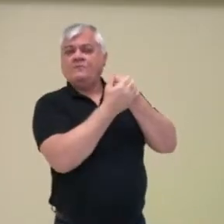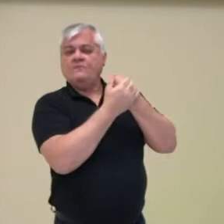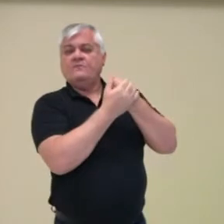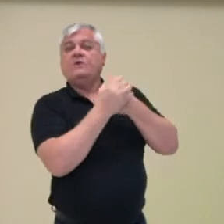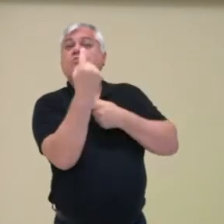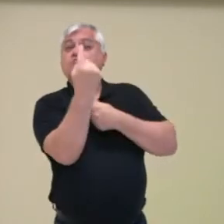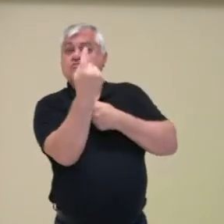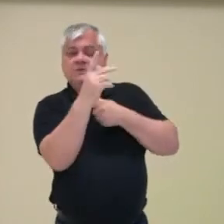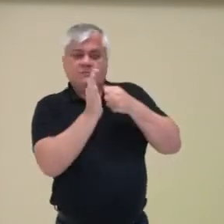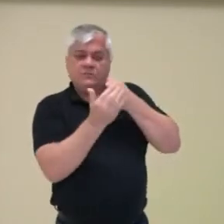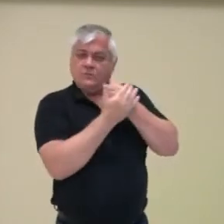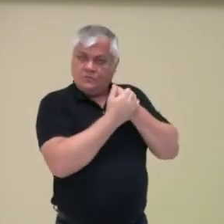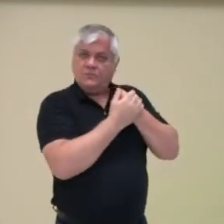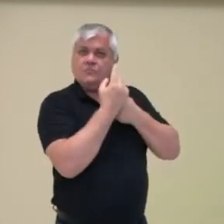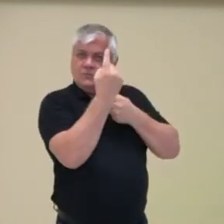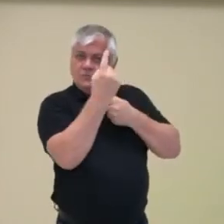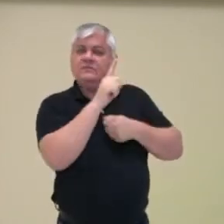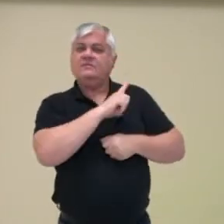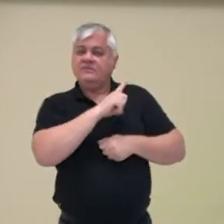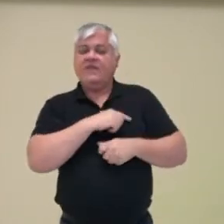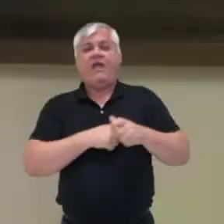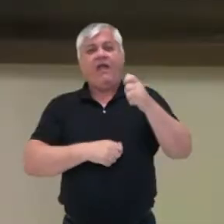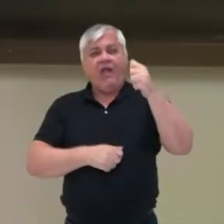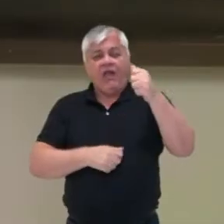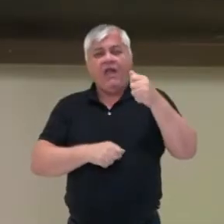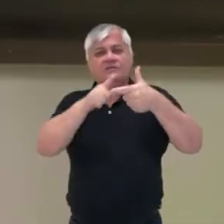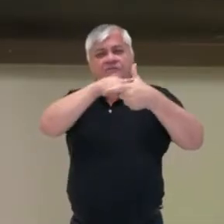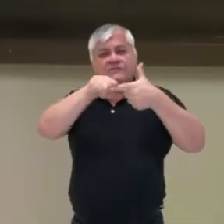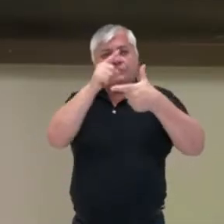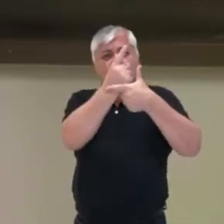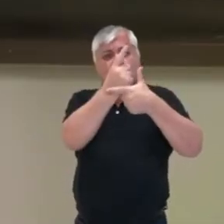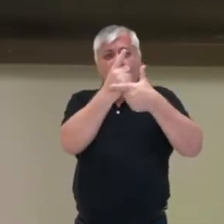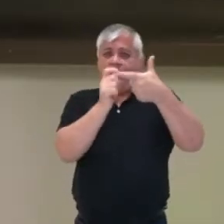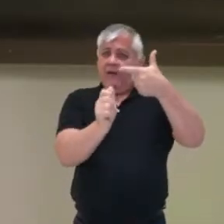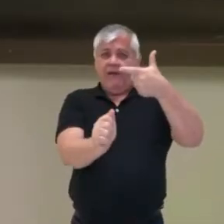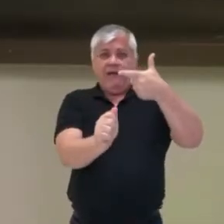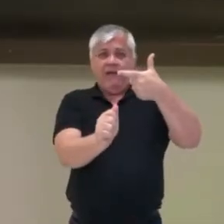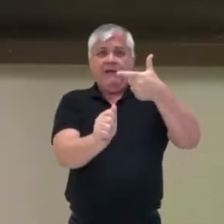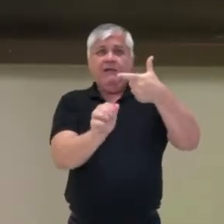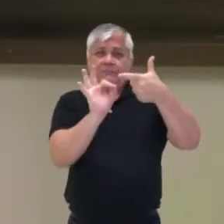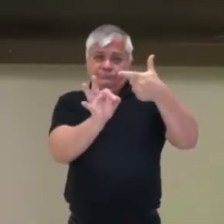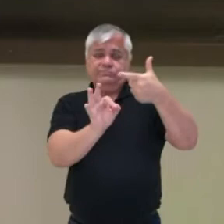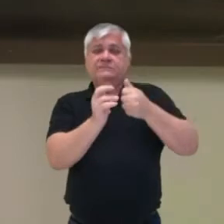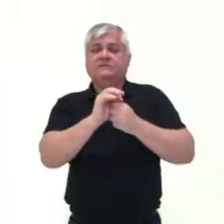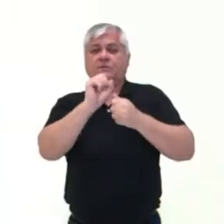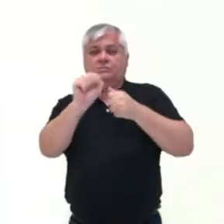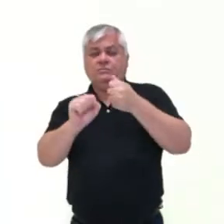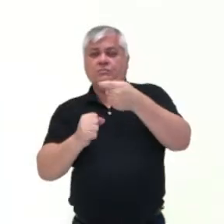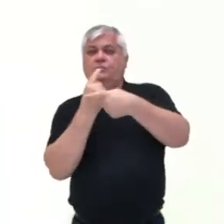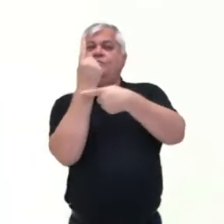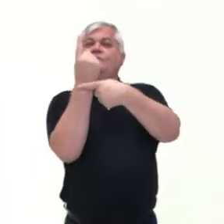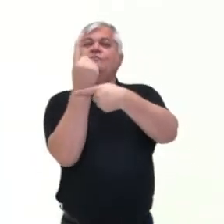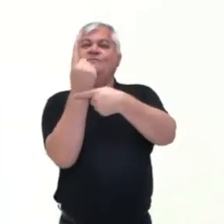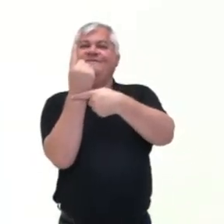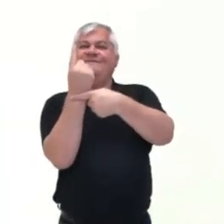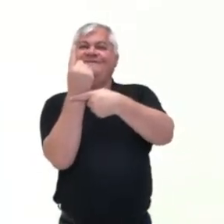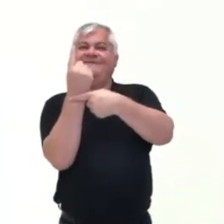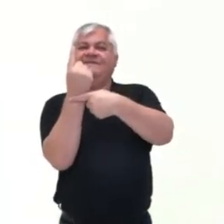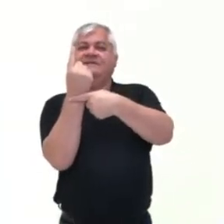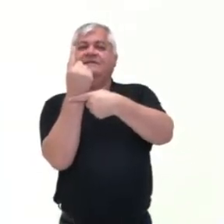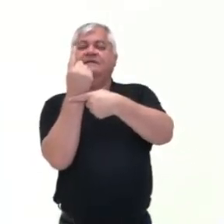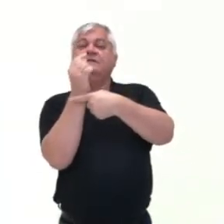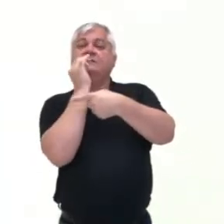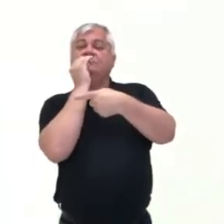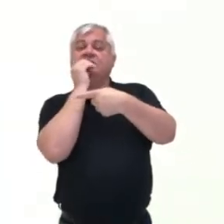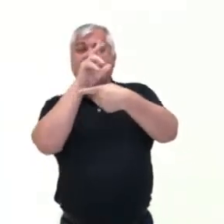existe, né? A dividido por 1 é A. Então, ele está no denominador, ele passou para o numerador.